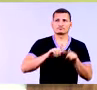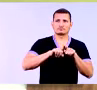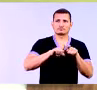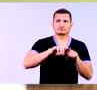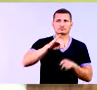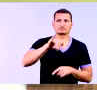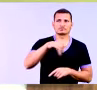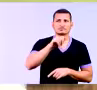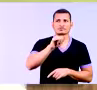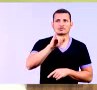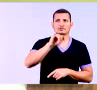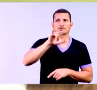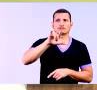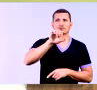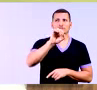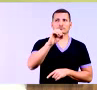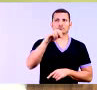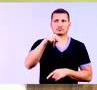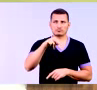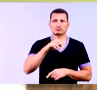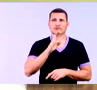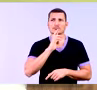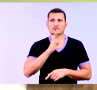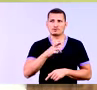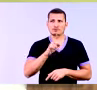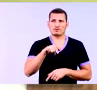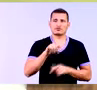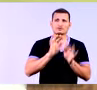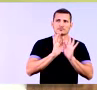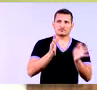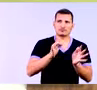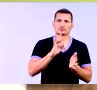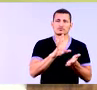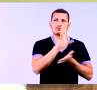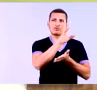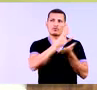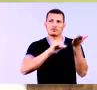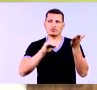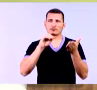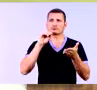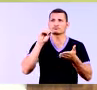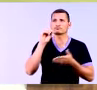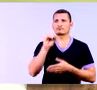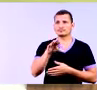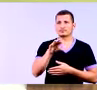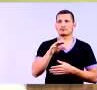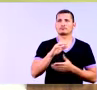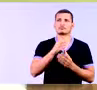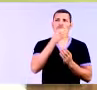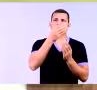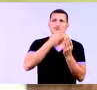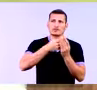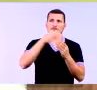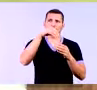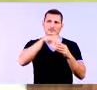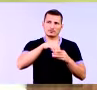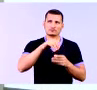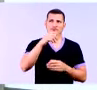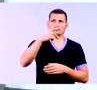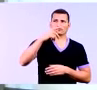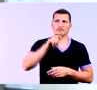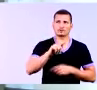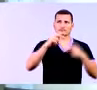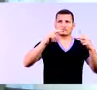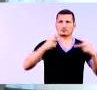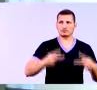Jailson também falou que é mais simplificado, ou seja, basta copiar e colar a referência dos arquivos dentro da página HTML, professor.